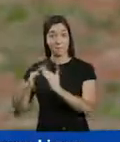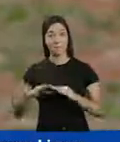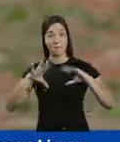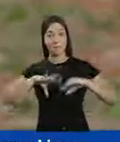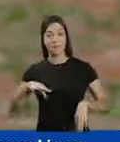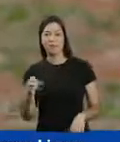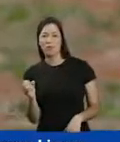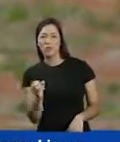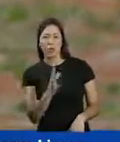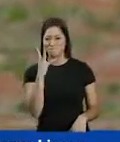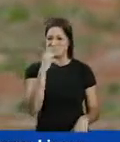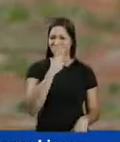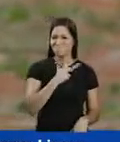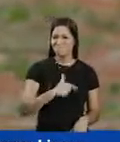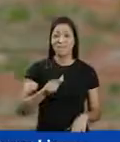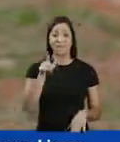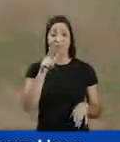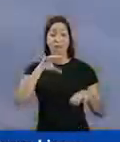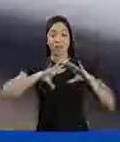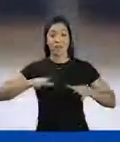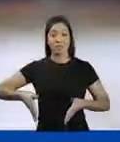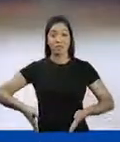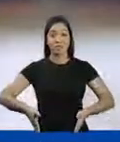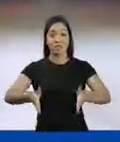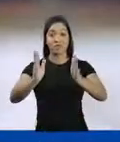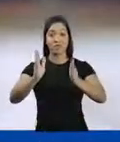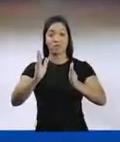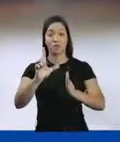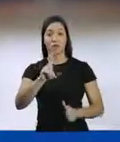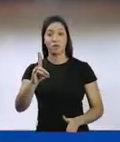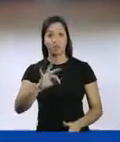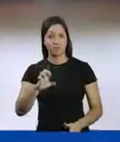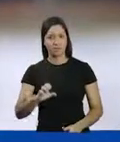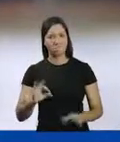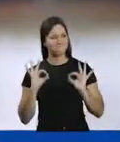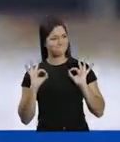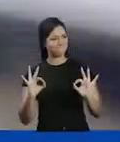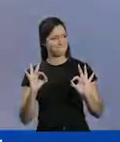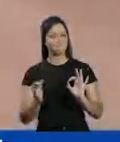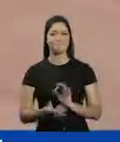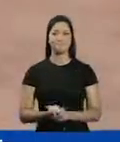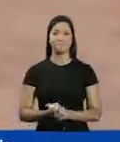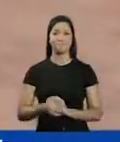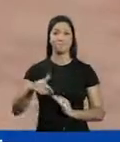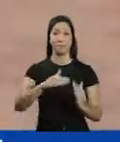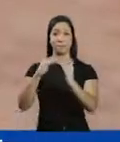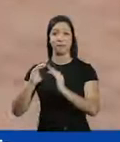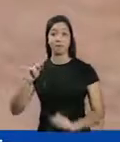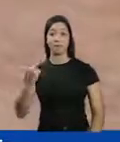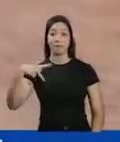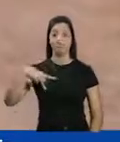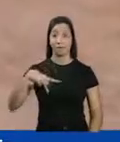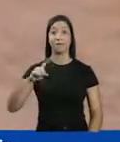ganhou uma próxima novinha que está linda e um Parque Linear o Parque da Represa do Luizote também ficou show aqui no